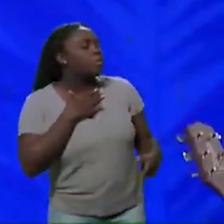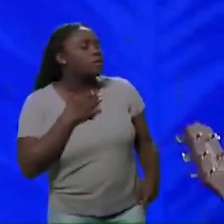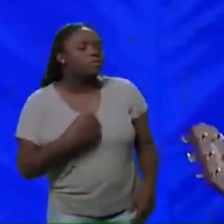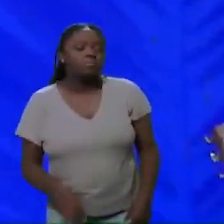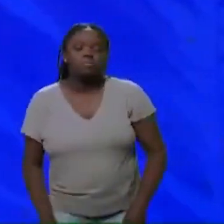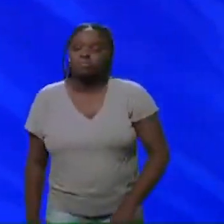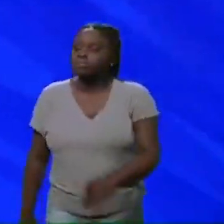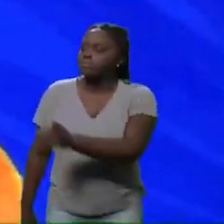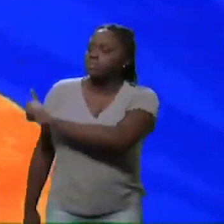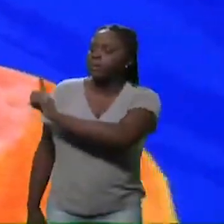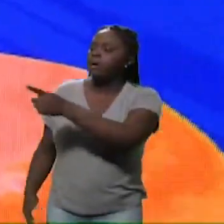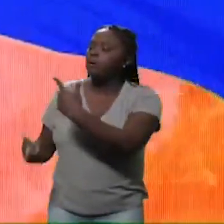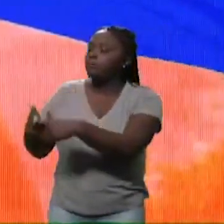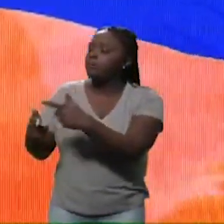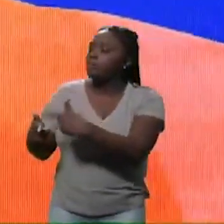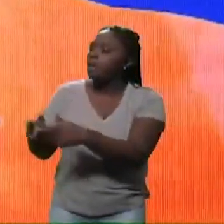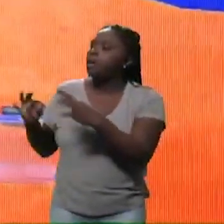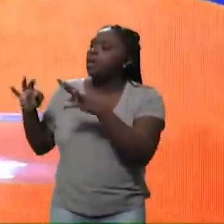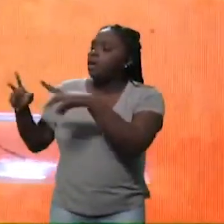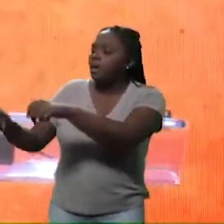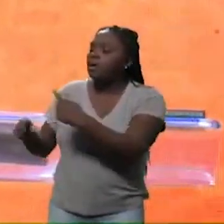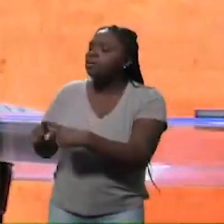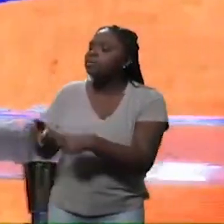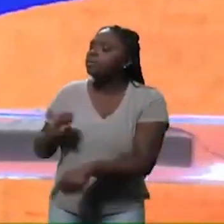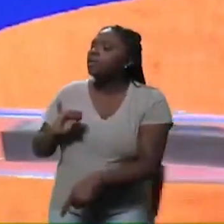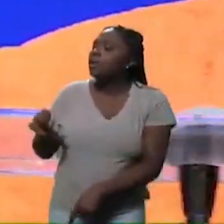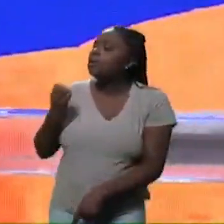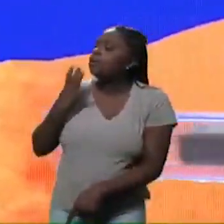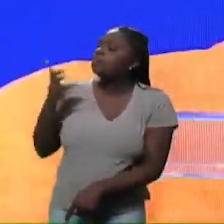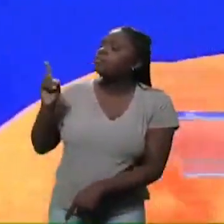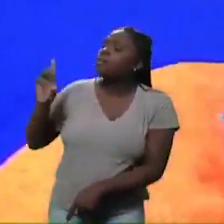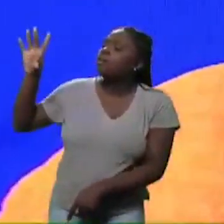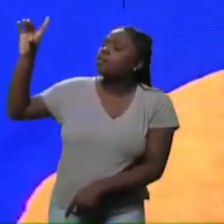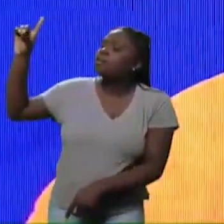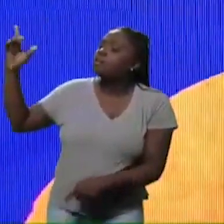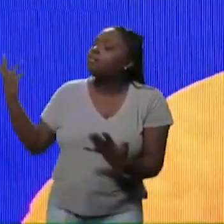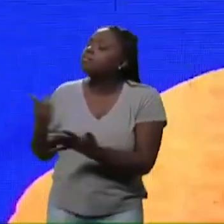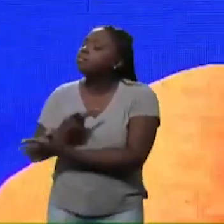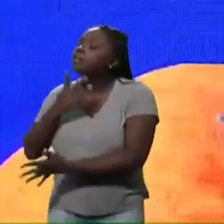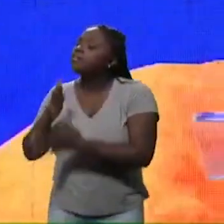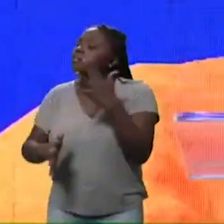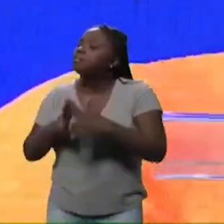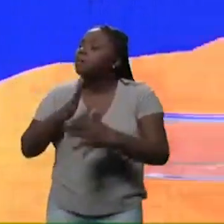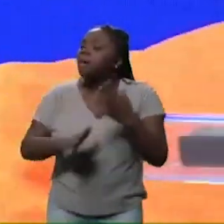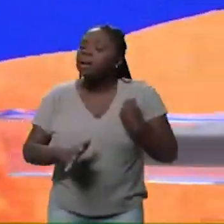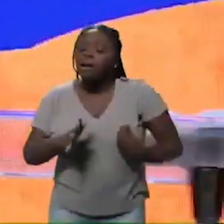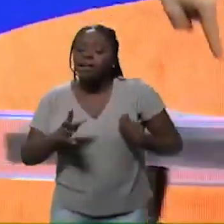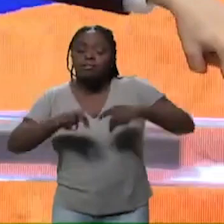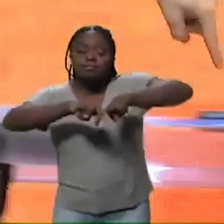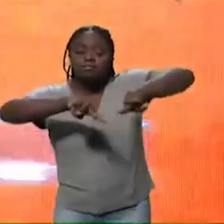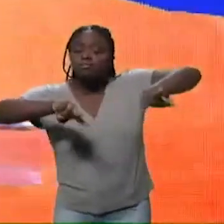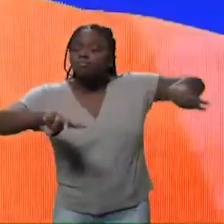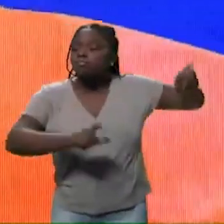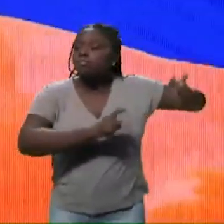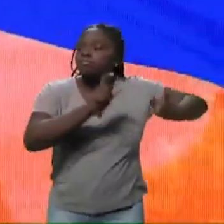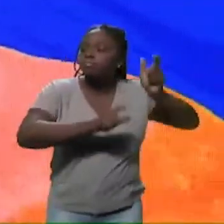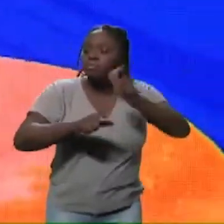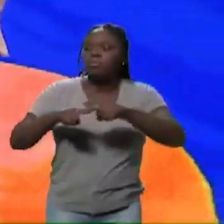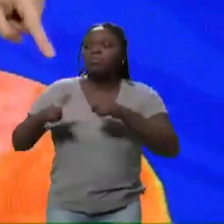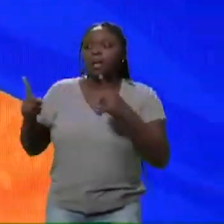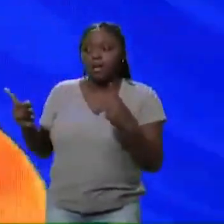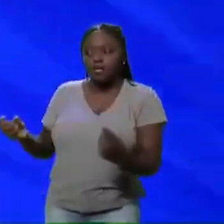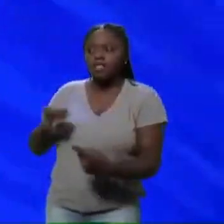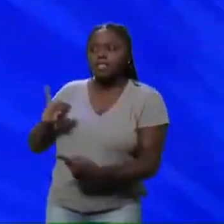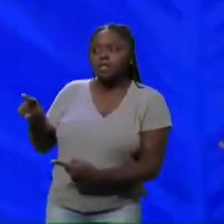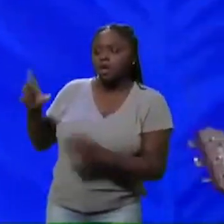é problema de todos nós. Porque se você não estiver bem com Deus, vai afetar a vida de um monte de gente. Mas se você estiver puro e estiver